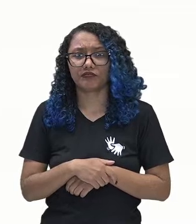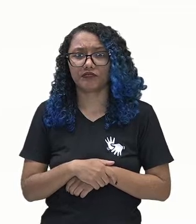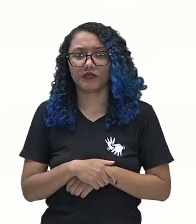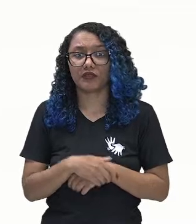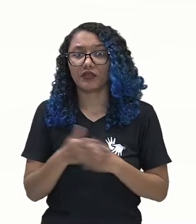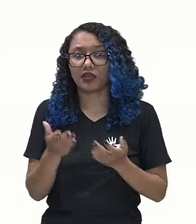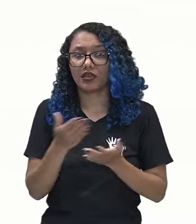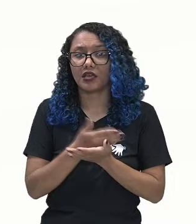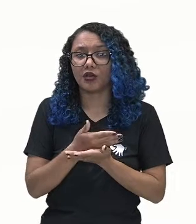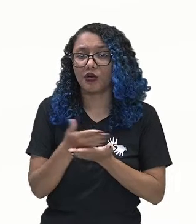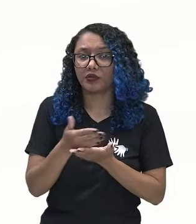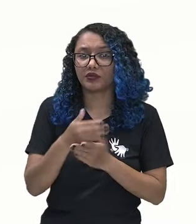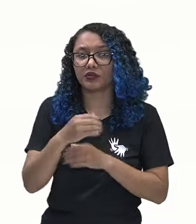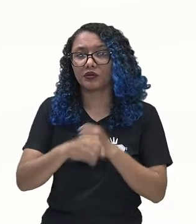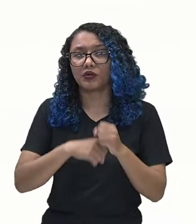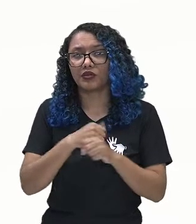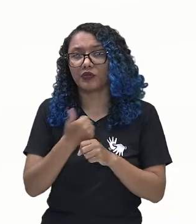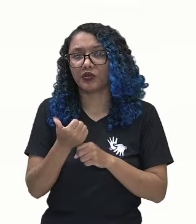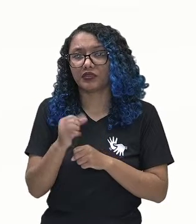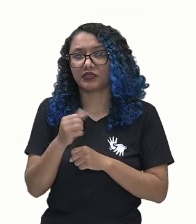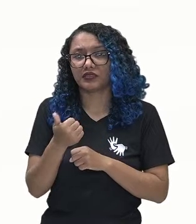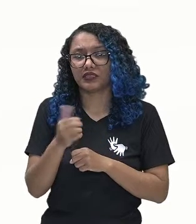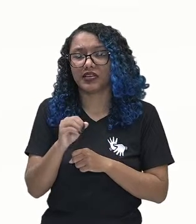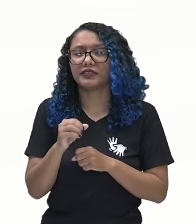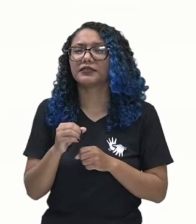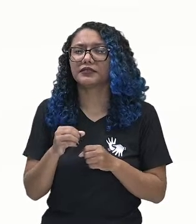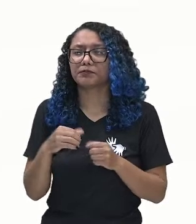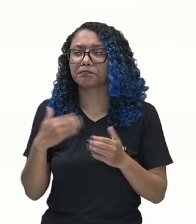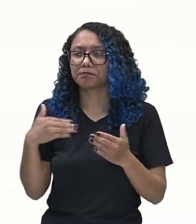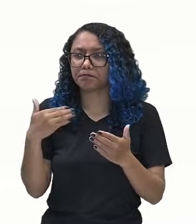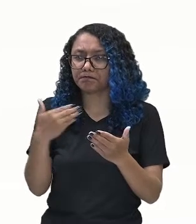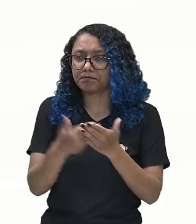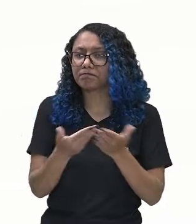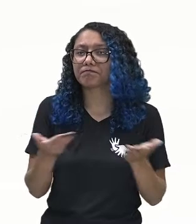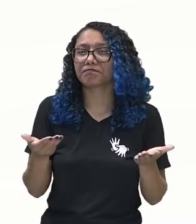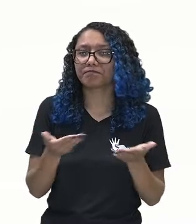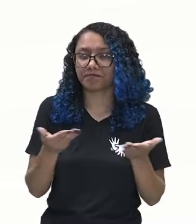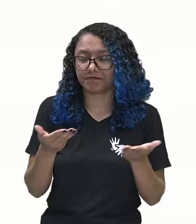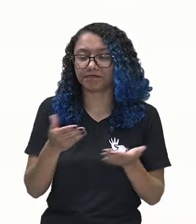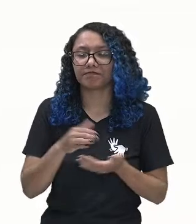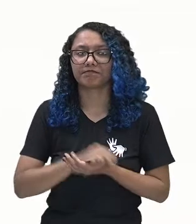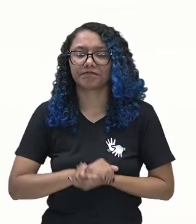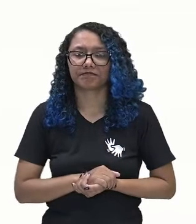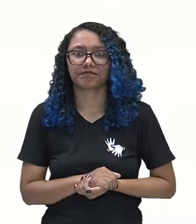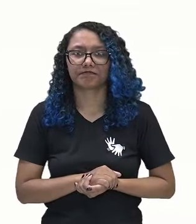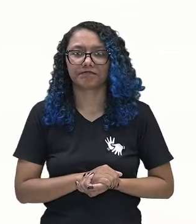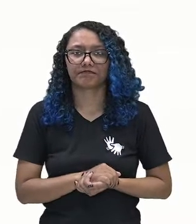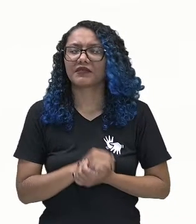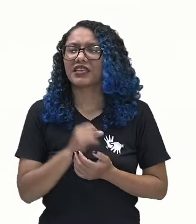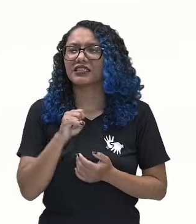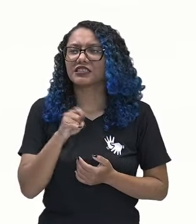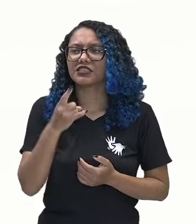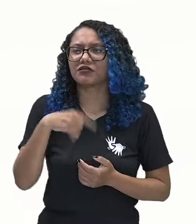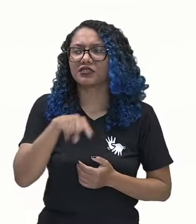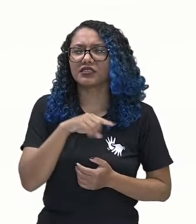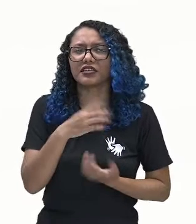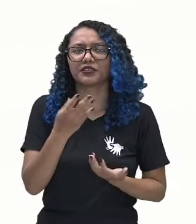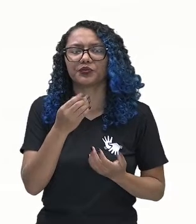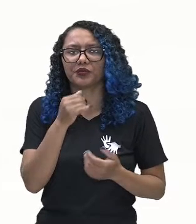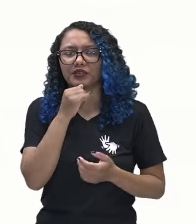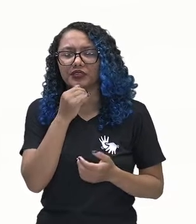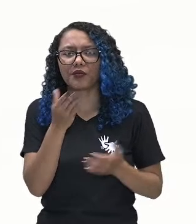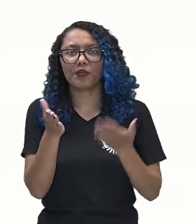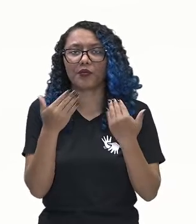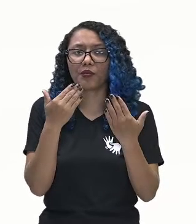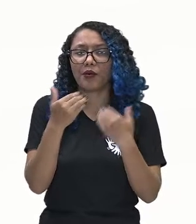1910 até os dias atuais, né? Então, nós temos diversas mudanças. Se você for conversar, por exemplo, ali com os